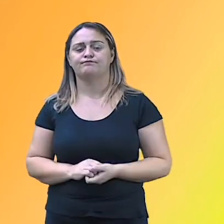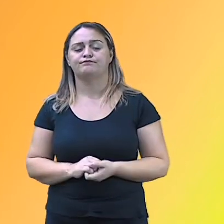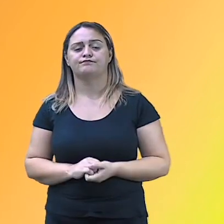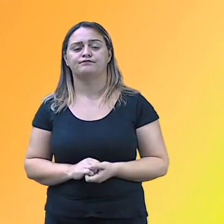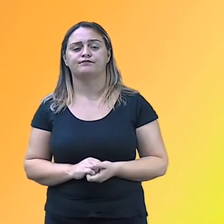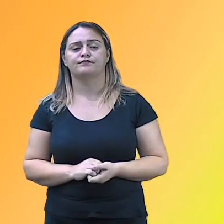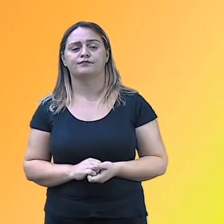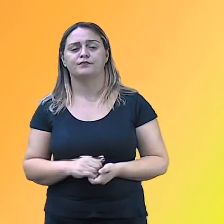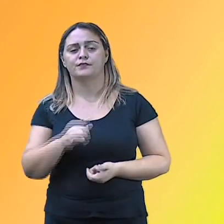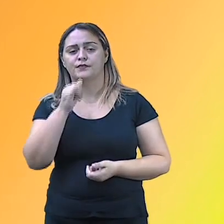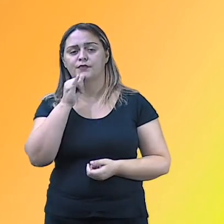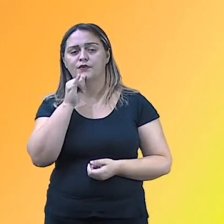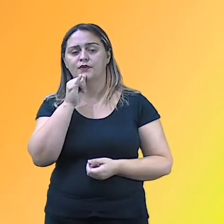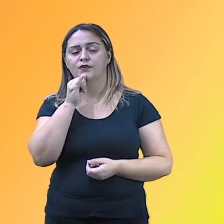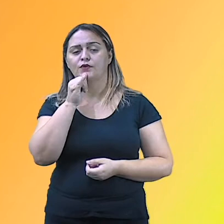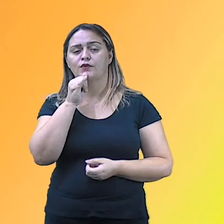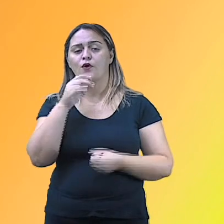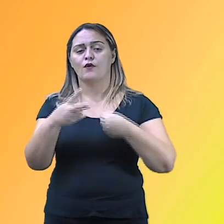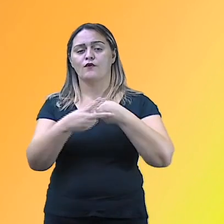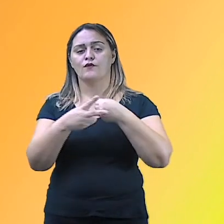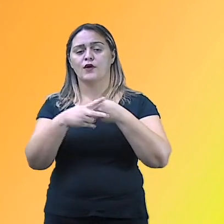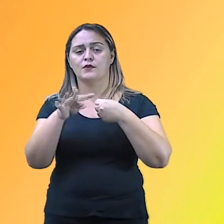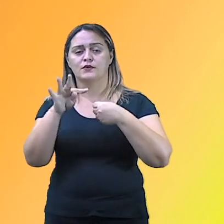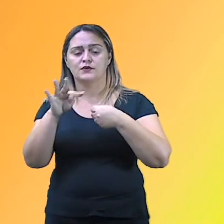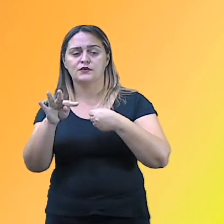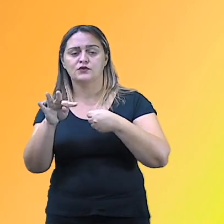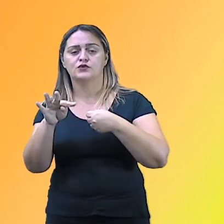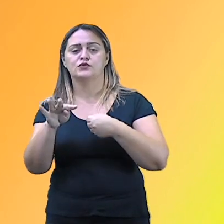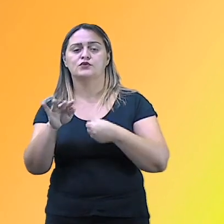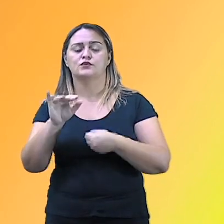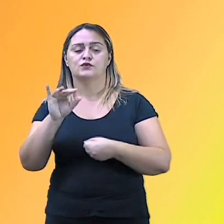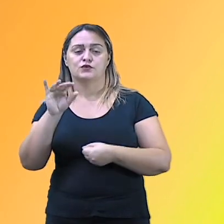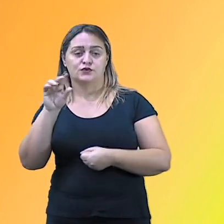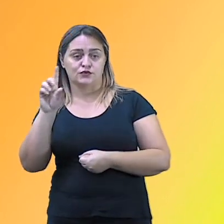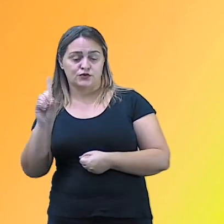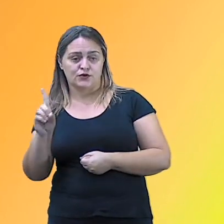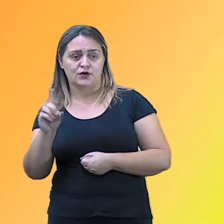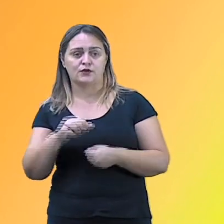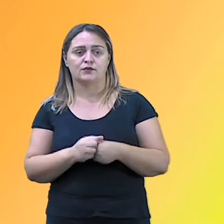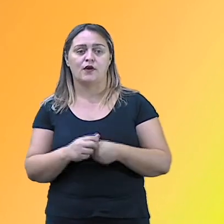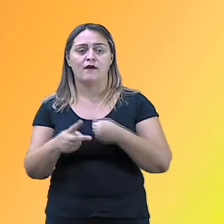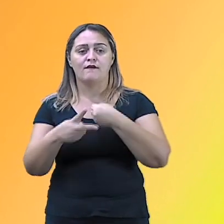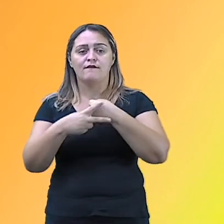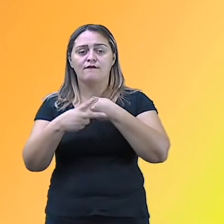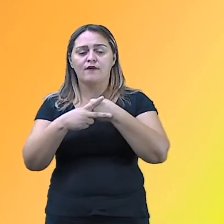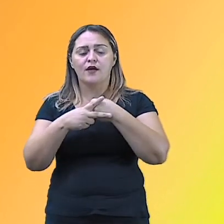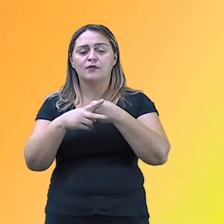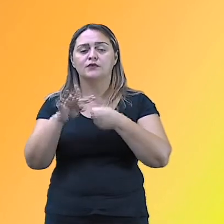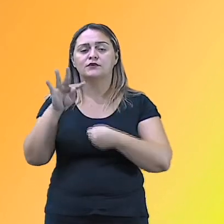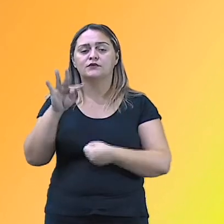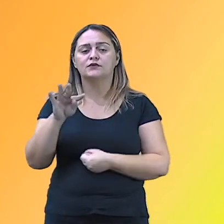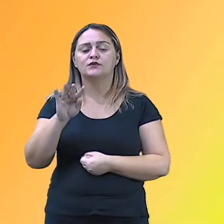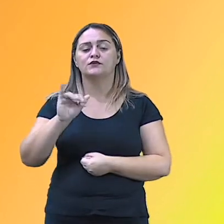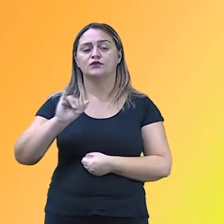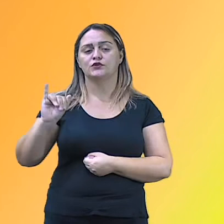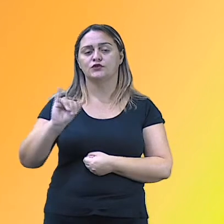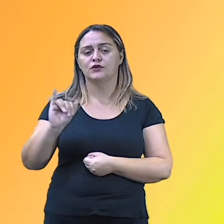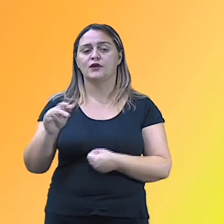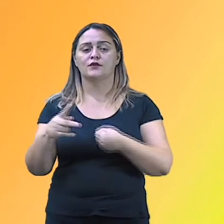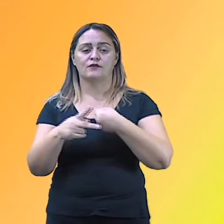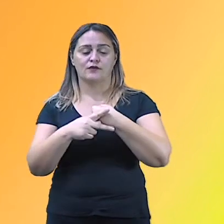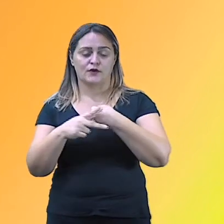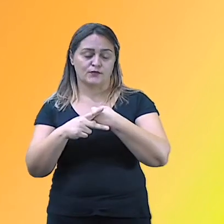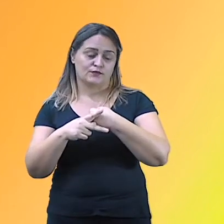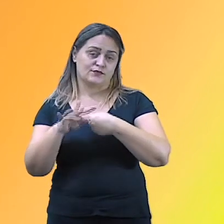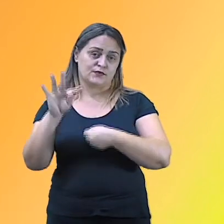legenda. Verbo transitivo direto, verbo transitivo indireto, verbo transitivo direto e indireto. Então,